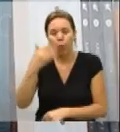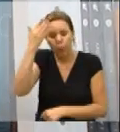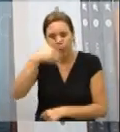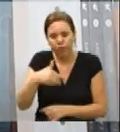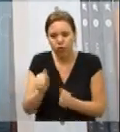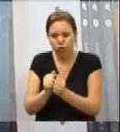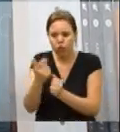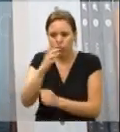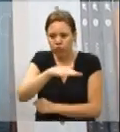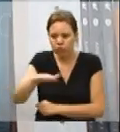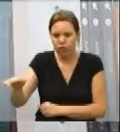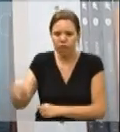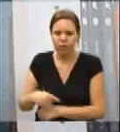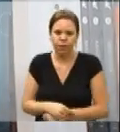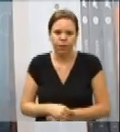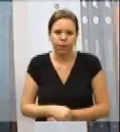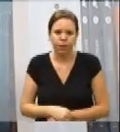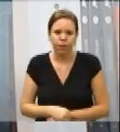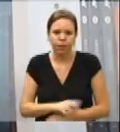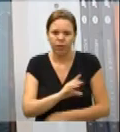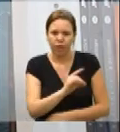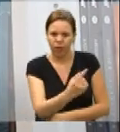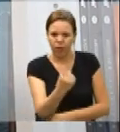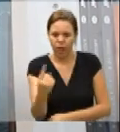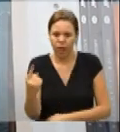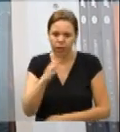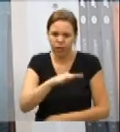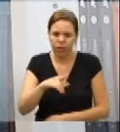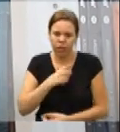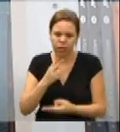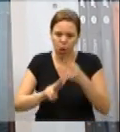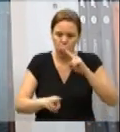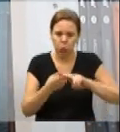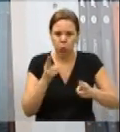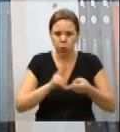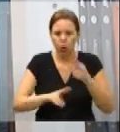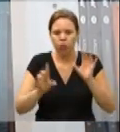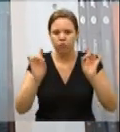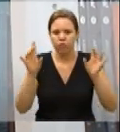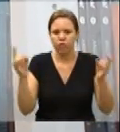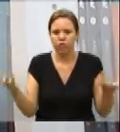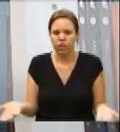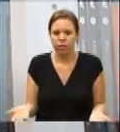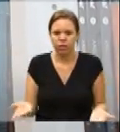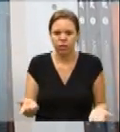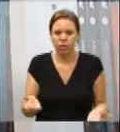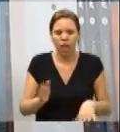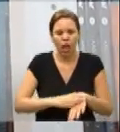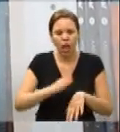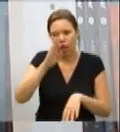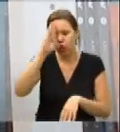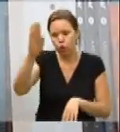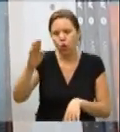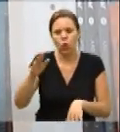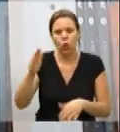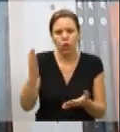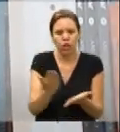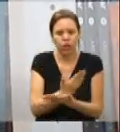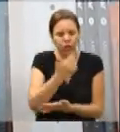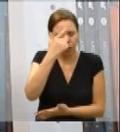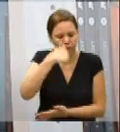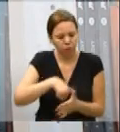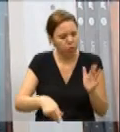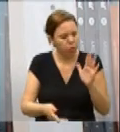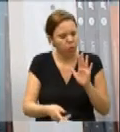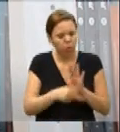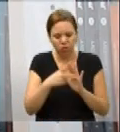outras crianças, onde essas crianças, cada uma delas tem um talento especial, e a protagonista do livro, ela não se vê com um talento,